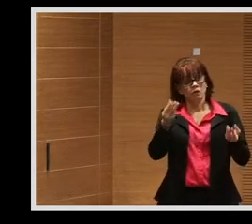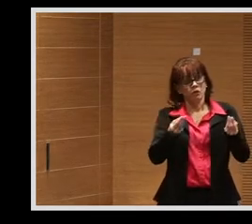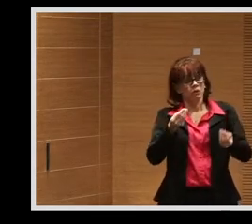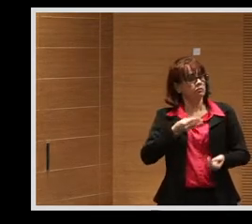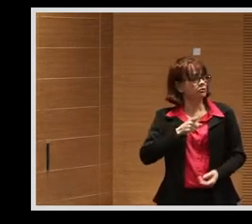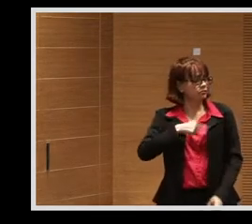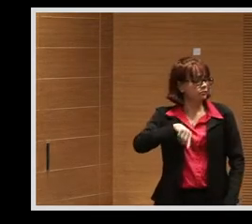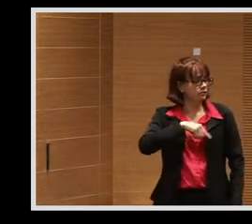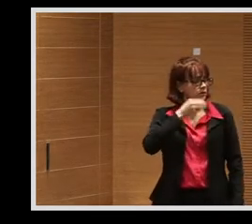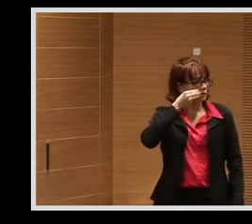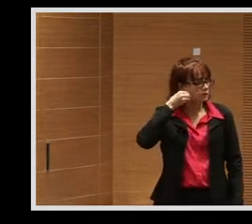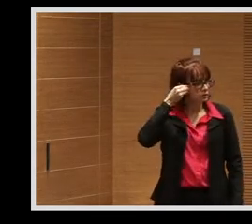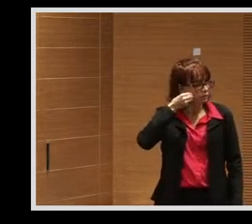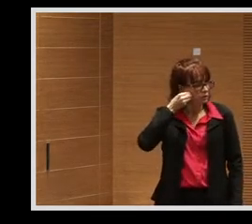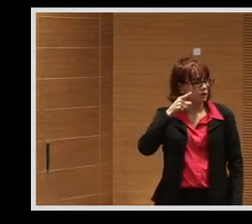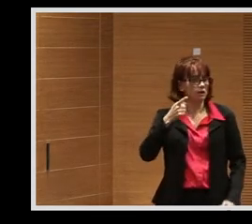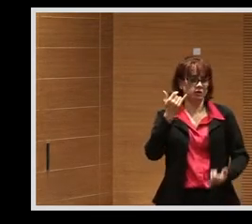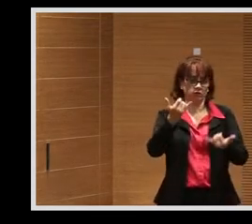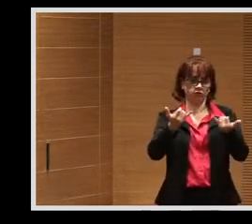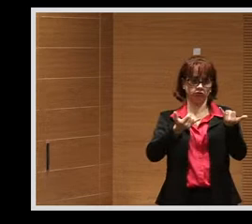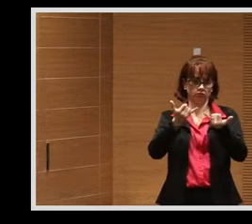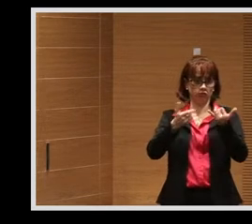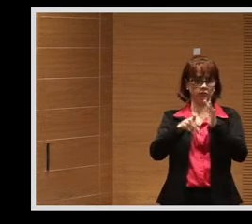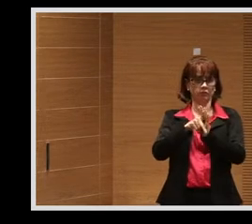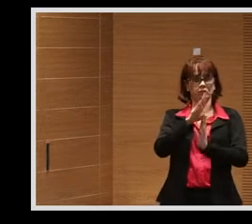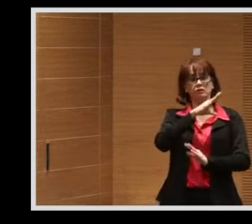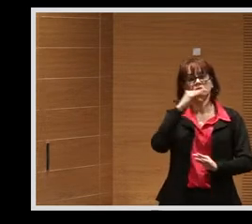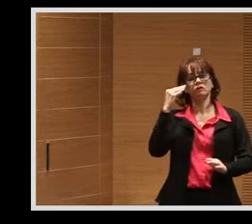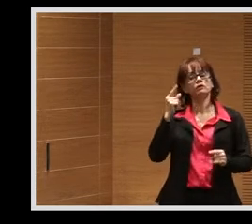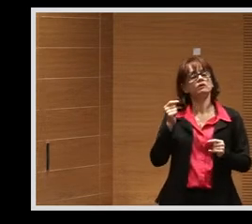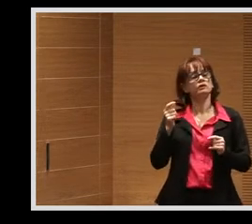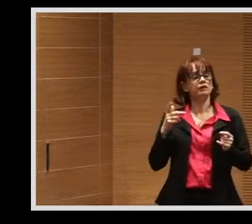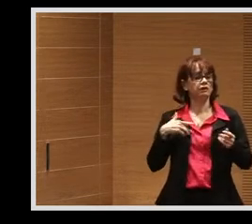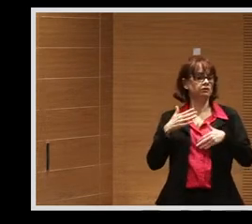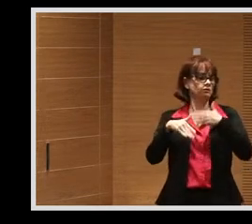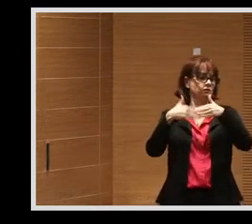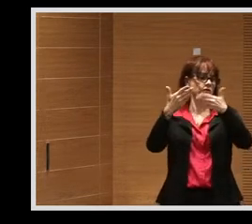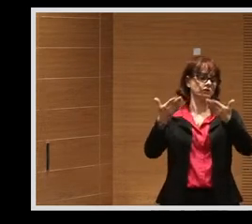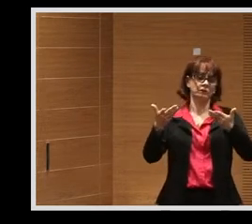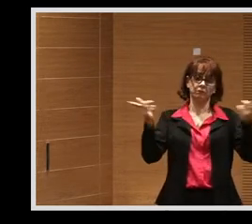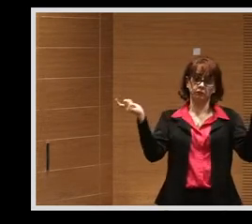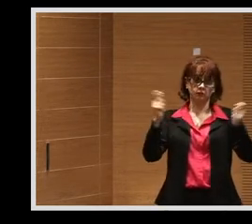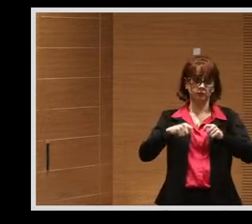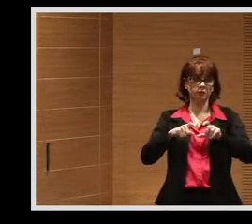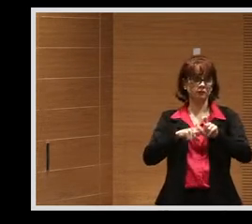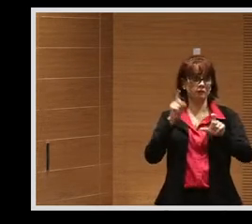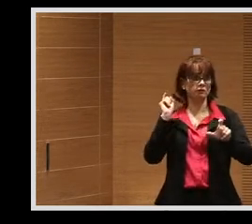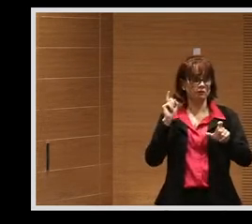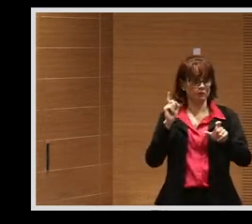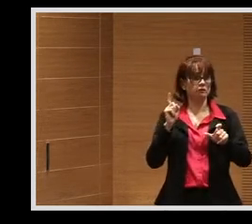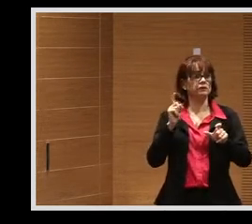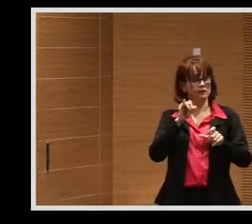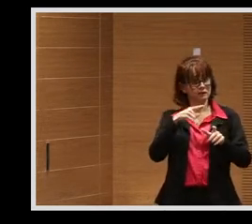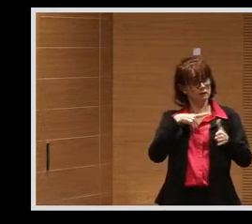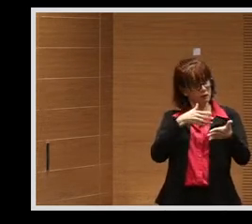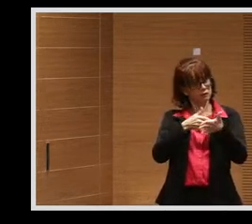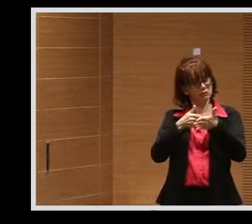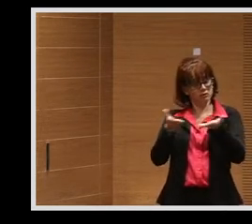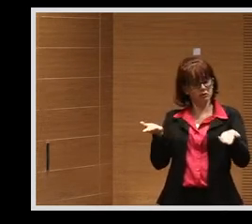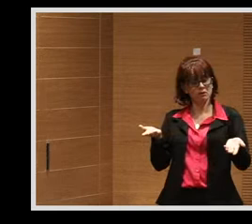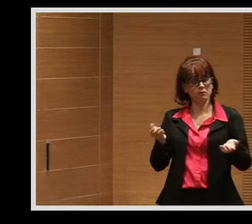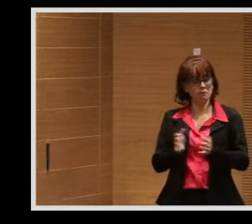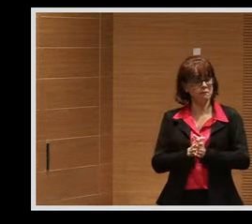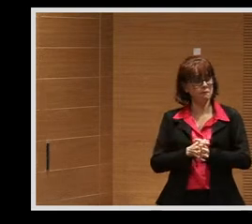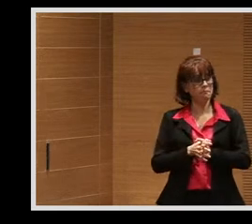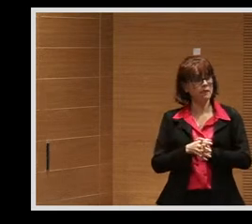esse jogo foi interessante com os adolescentes, né? De construir novas possibilidades de autonomia diante da mesma situação de restrição, né?